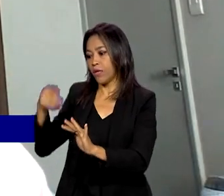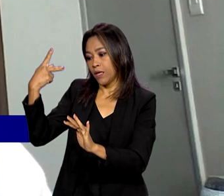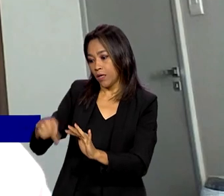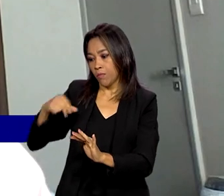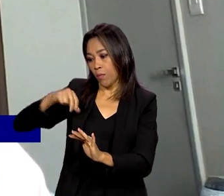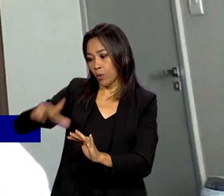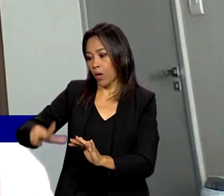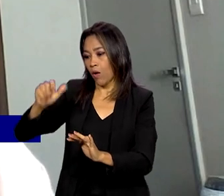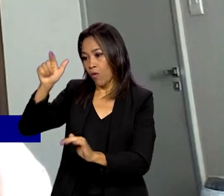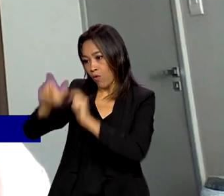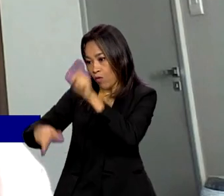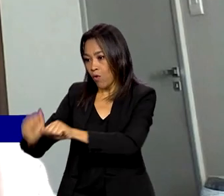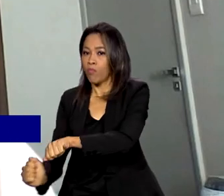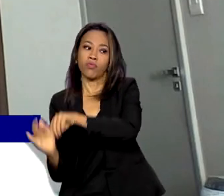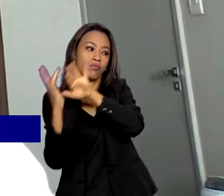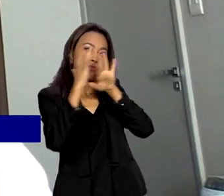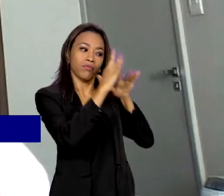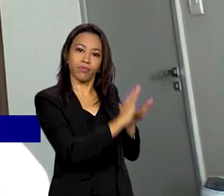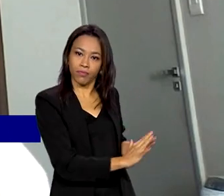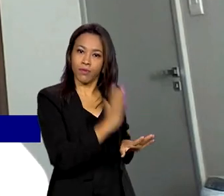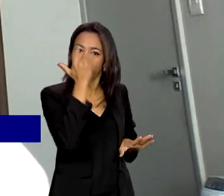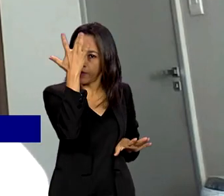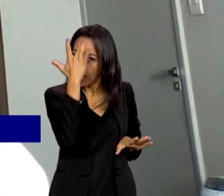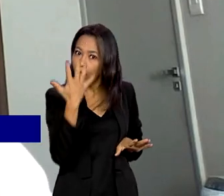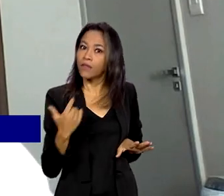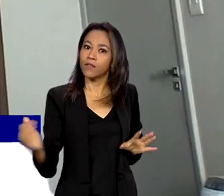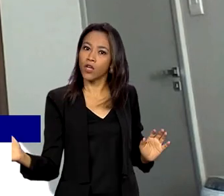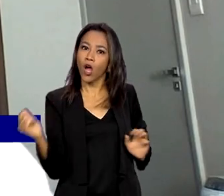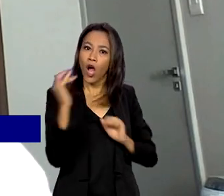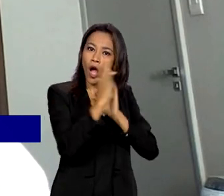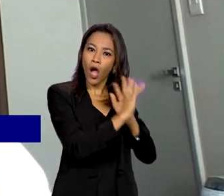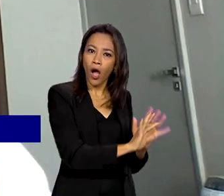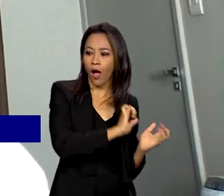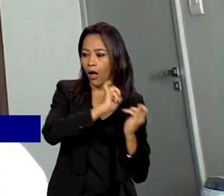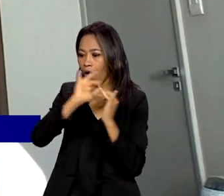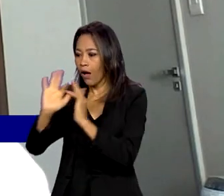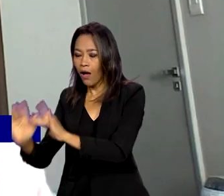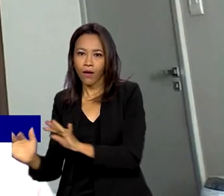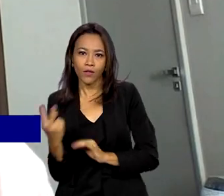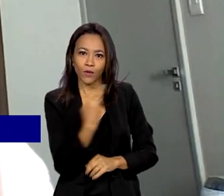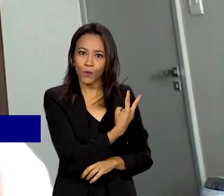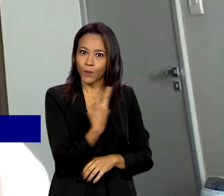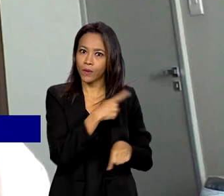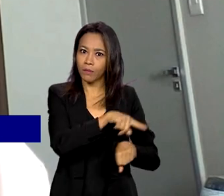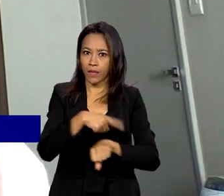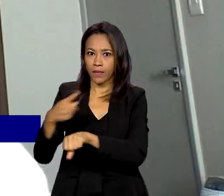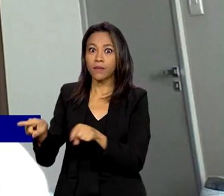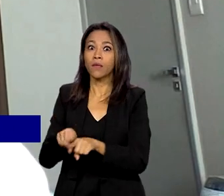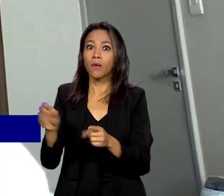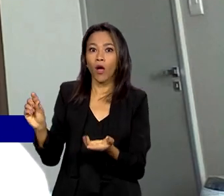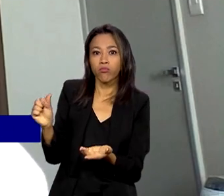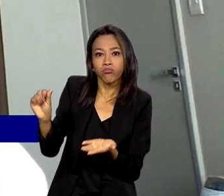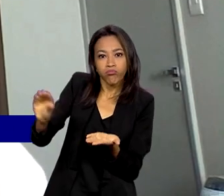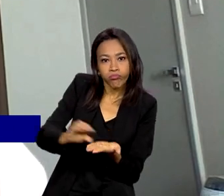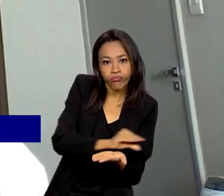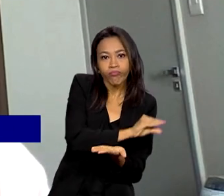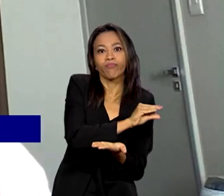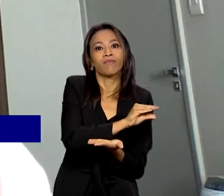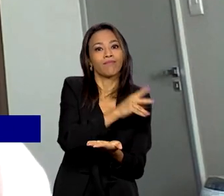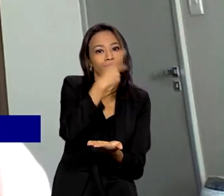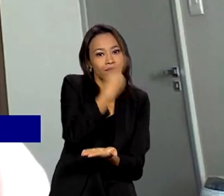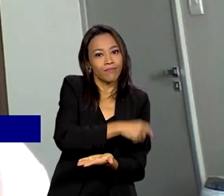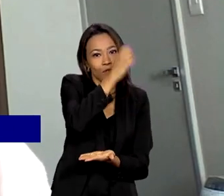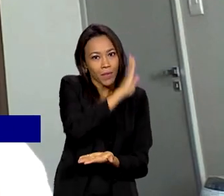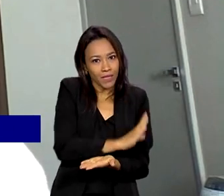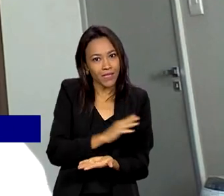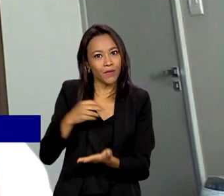para cá. Então, isso acabou gerando uma onda migratória muito grande entre os dois países, né? Investimentos também de empresas portuguesas aqui